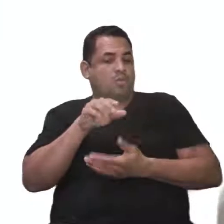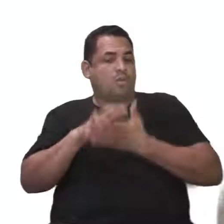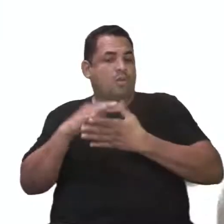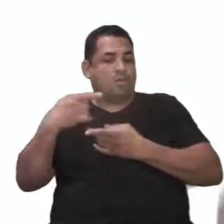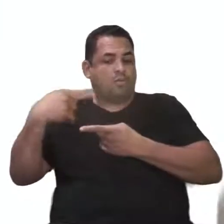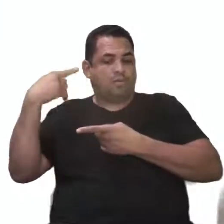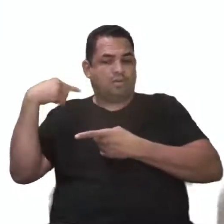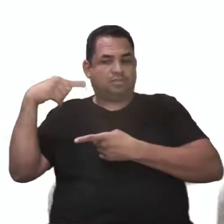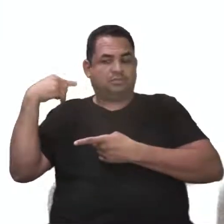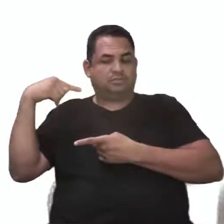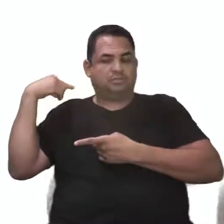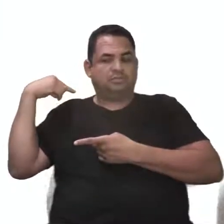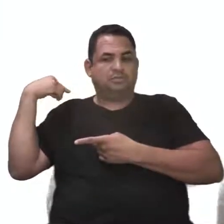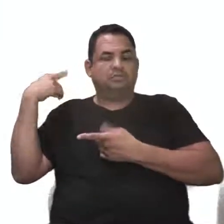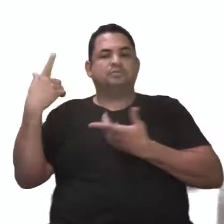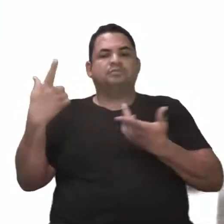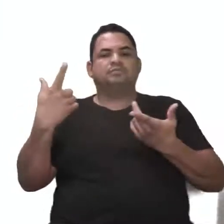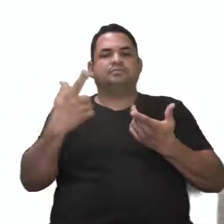tá? Nós